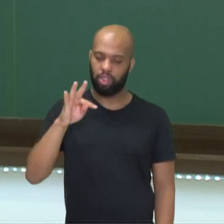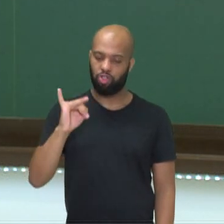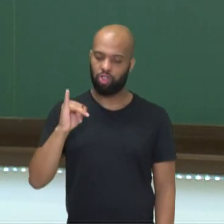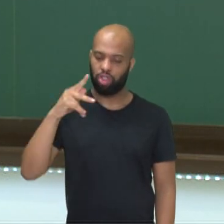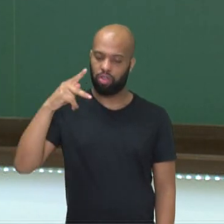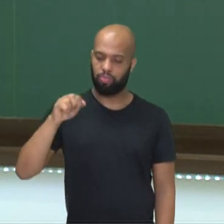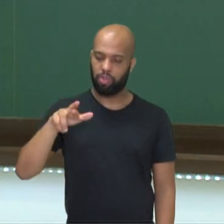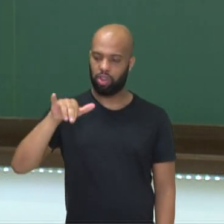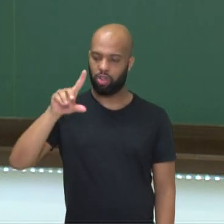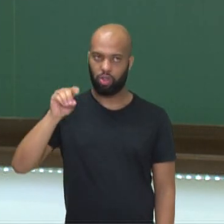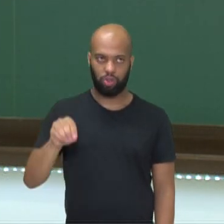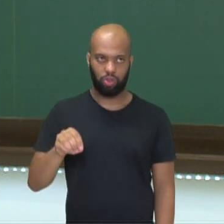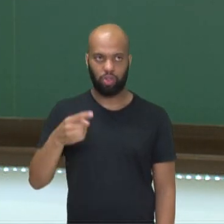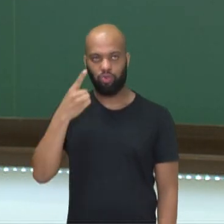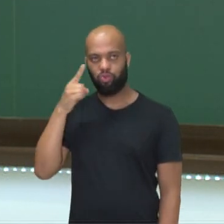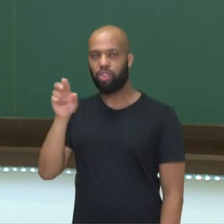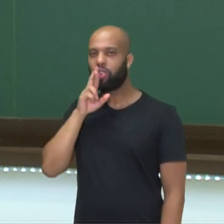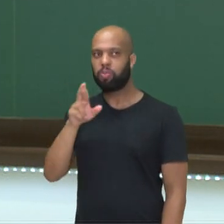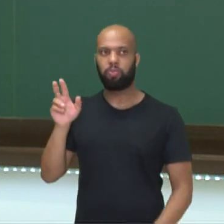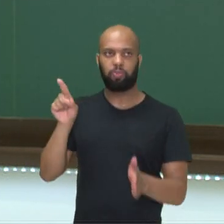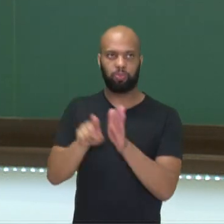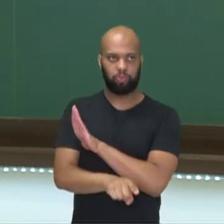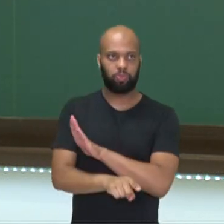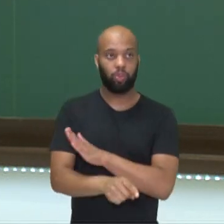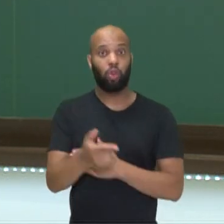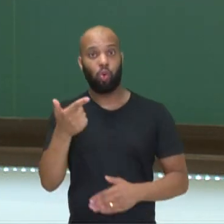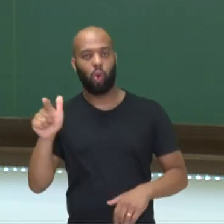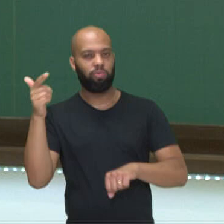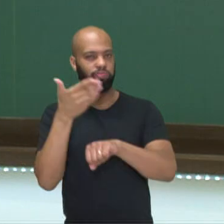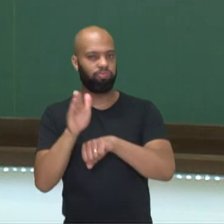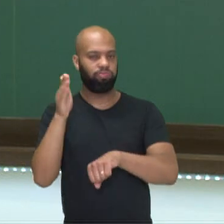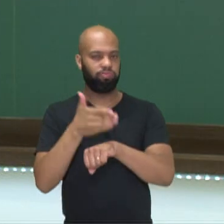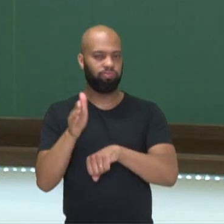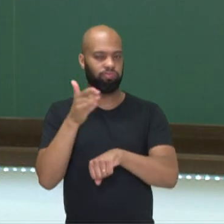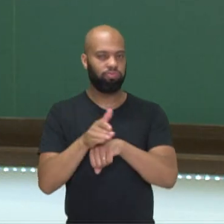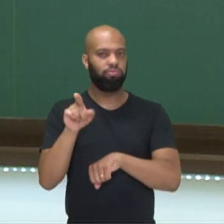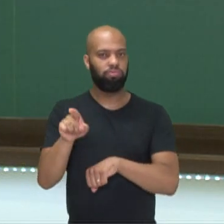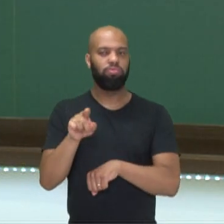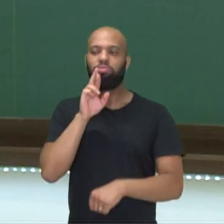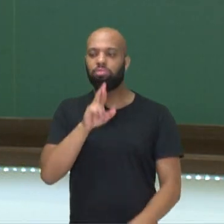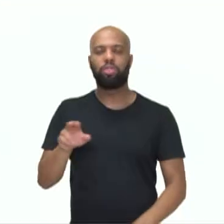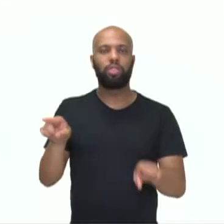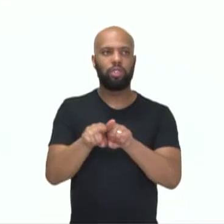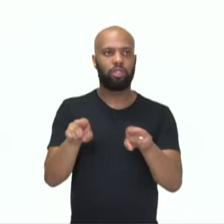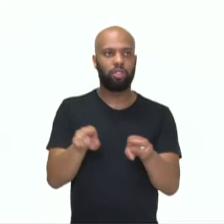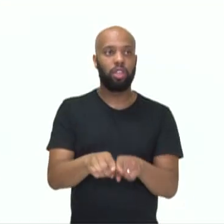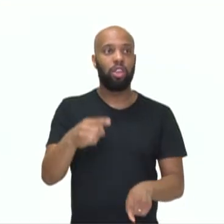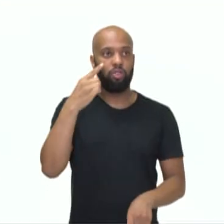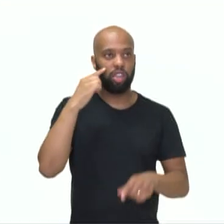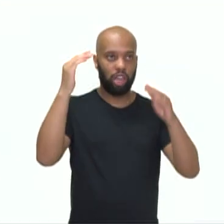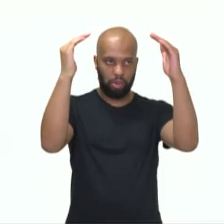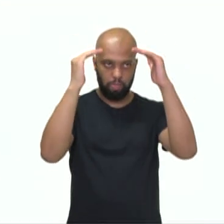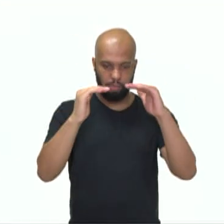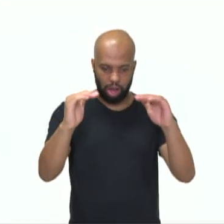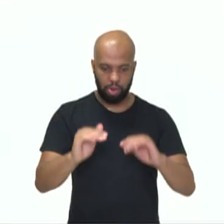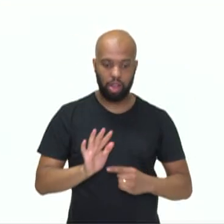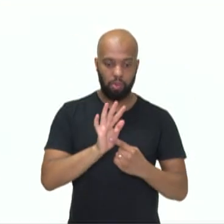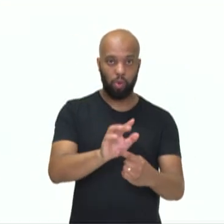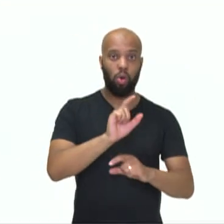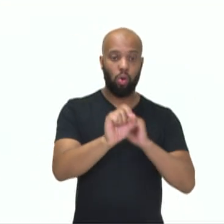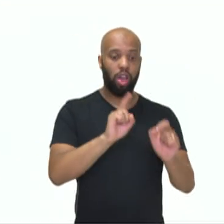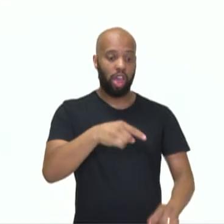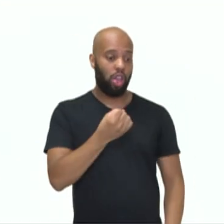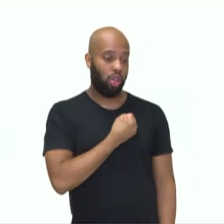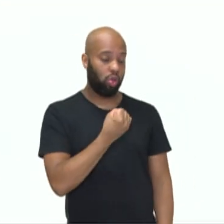Muito bem. Então está aqui a nossa resposta do quiz. Agora nós temos um exercício para você. Nas dízimas abaixo, indique a parte